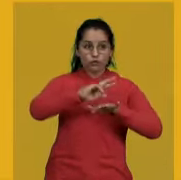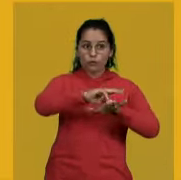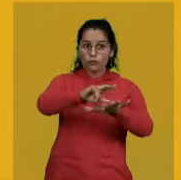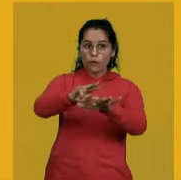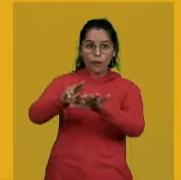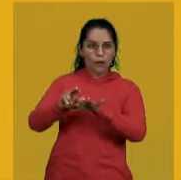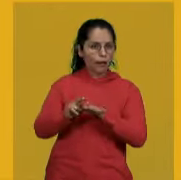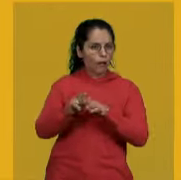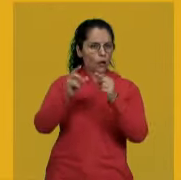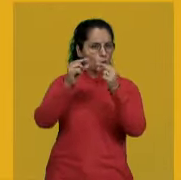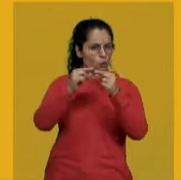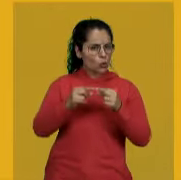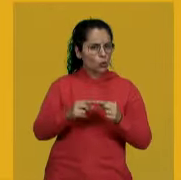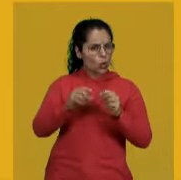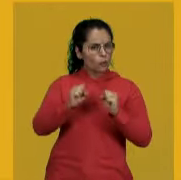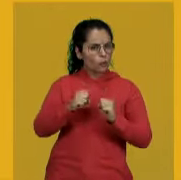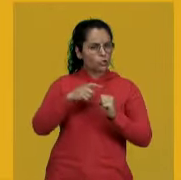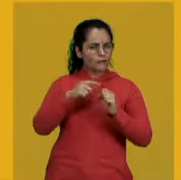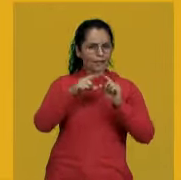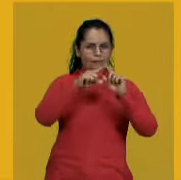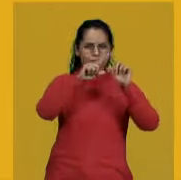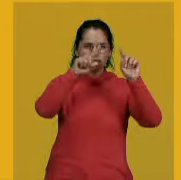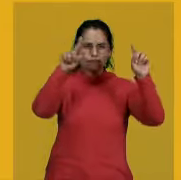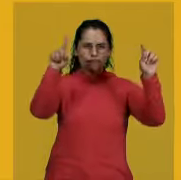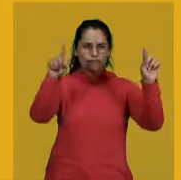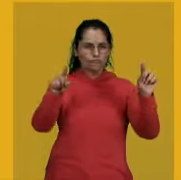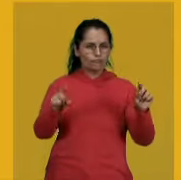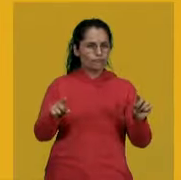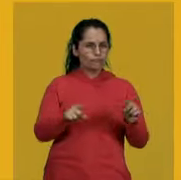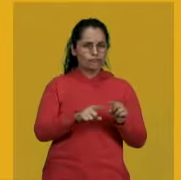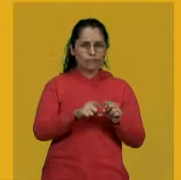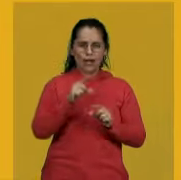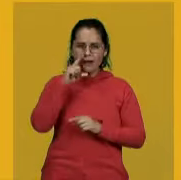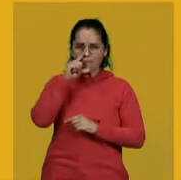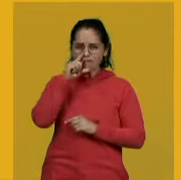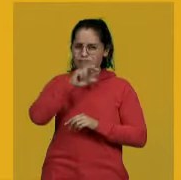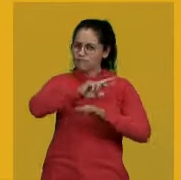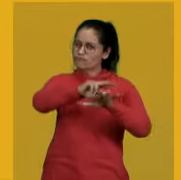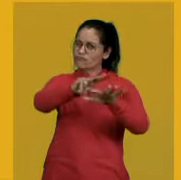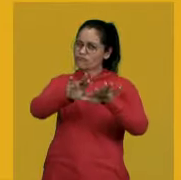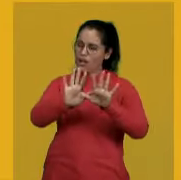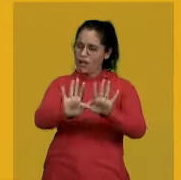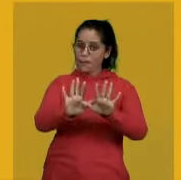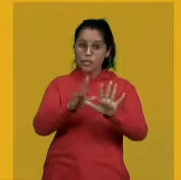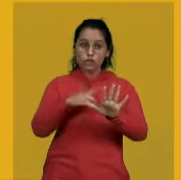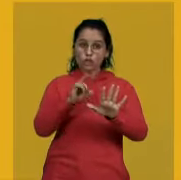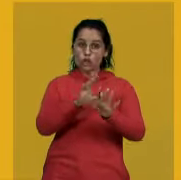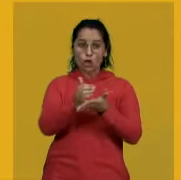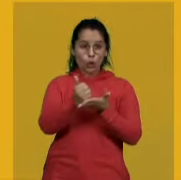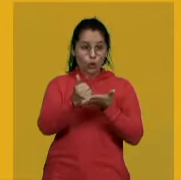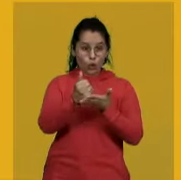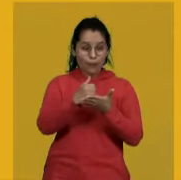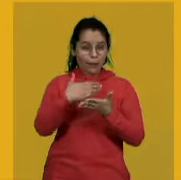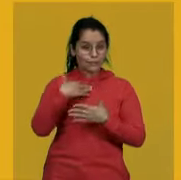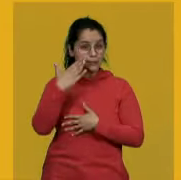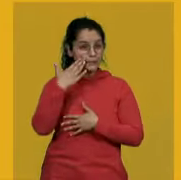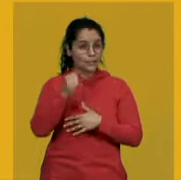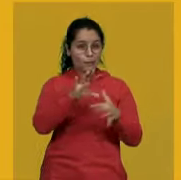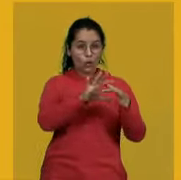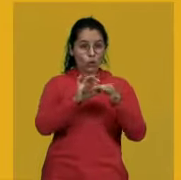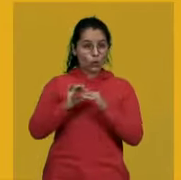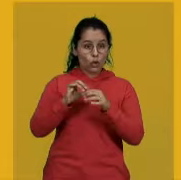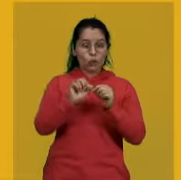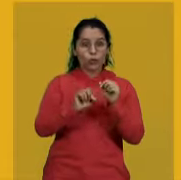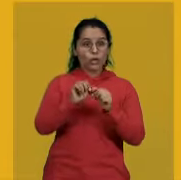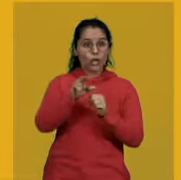vários, poderia ter um quadro aqui cheio dos riscos, né? Mas, enfim, só para a gente contextualizar, o uso